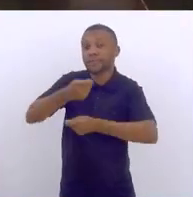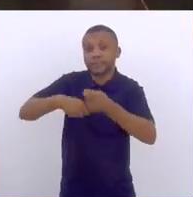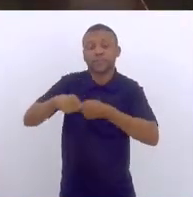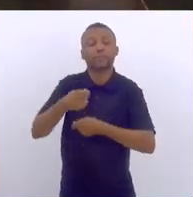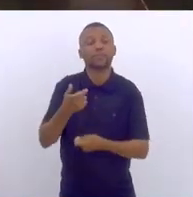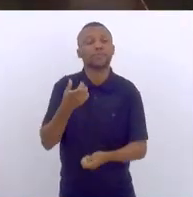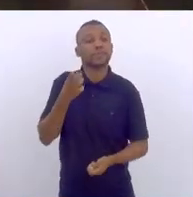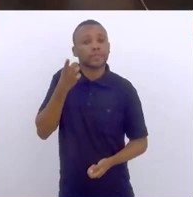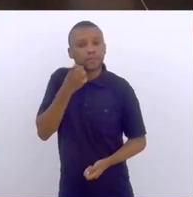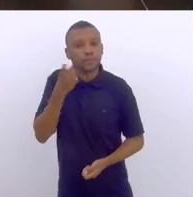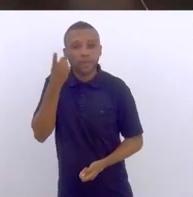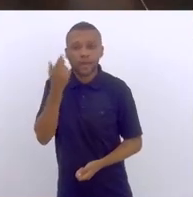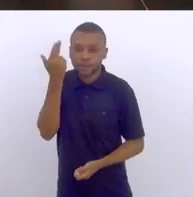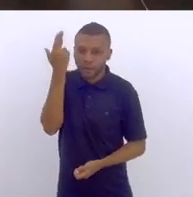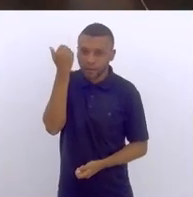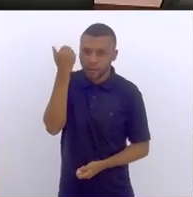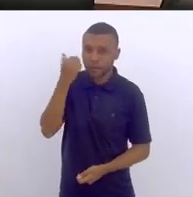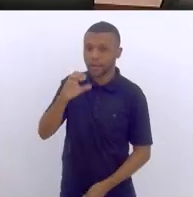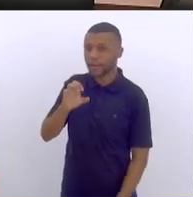Coelho.